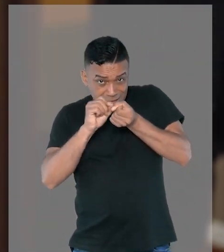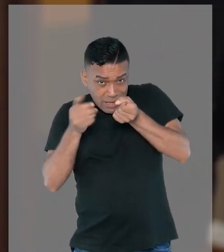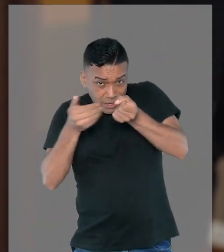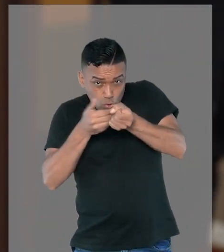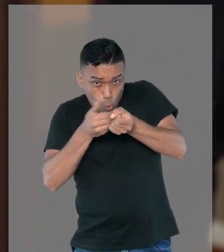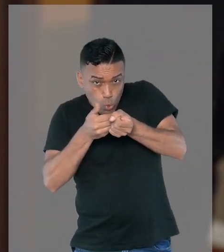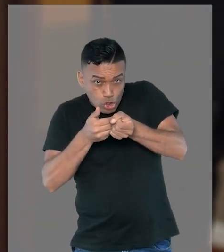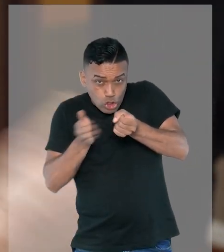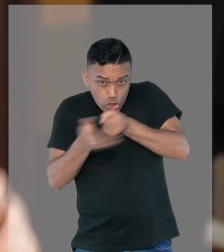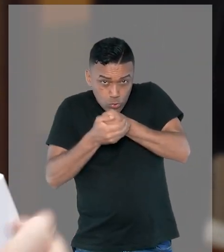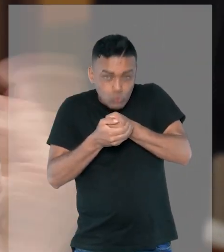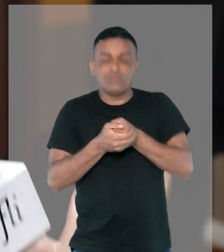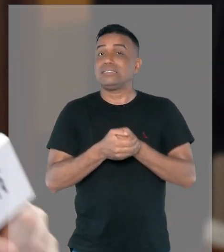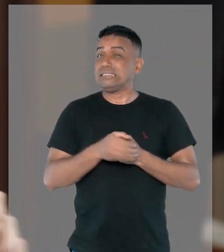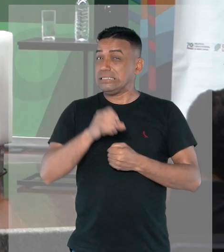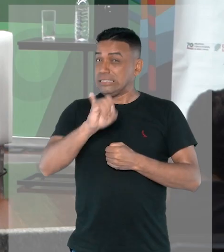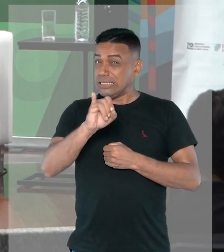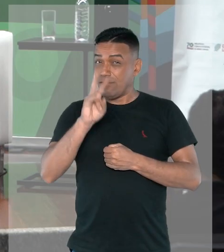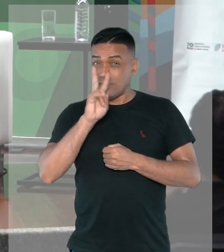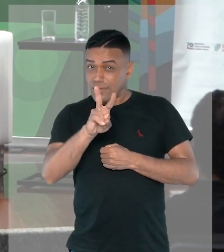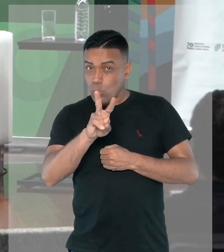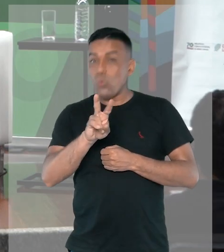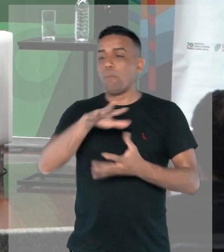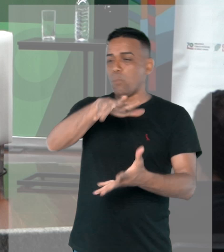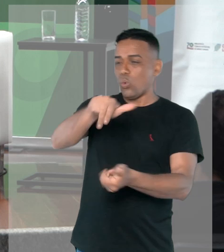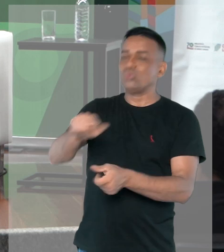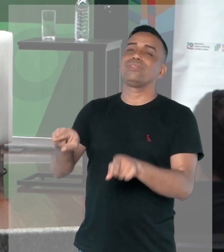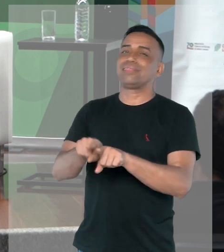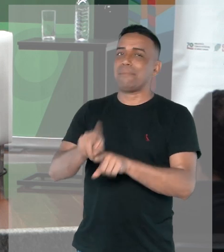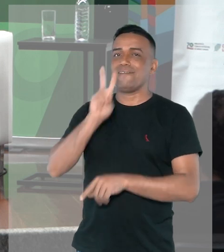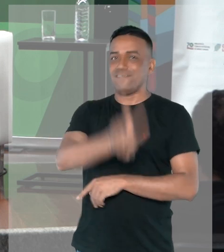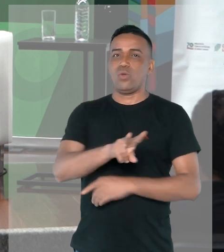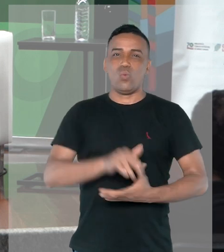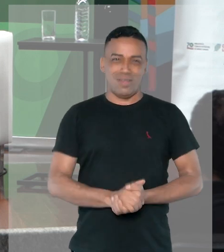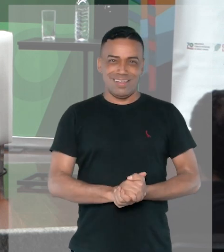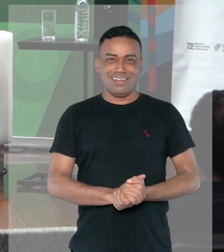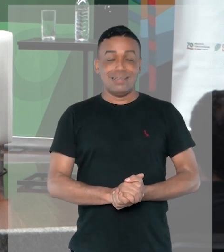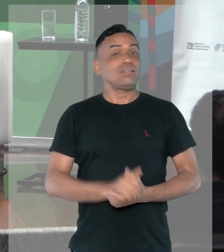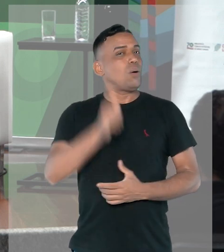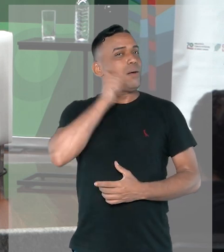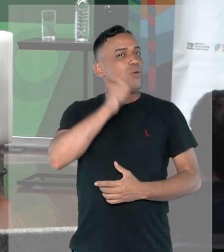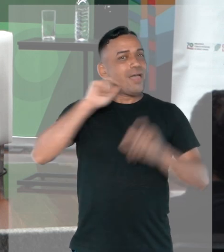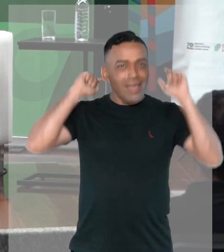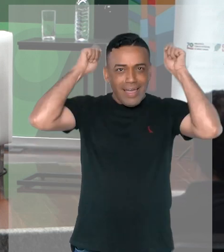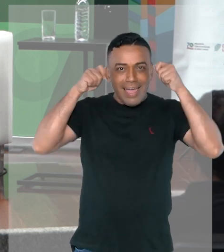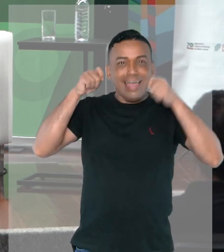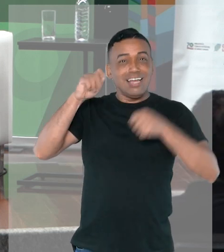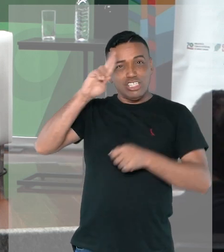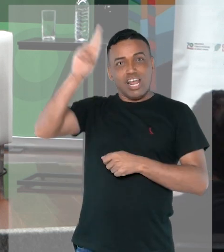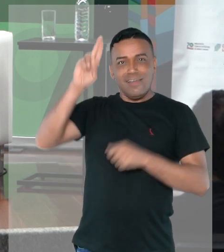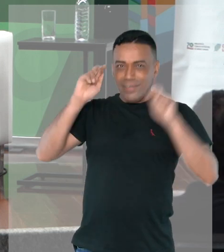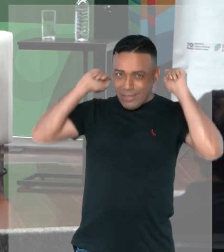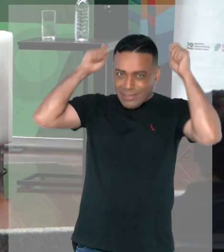coisa escondidinha? Não, se você viu, o mundo viu. Então, é o que a minha superiora dizia para nós, né? Tudo